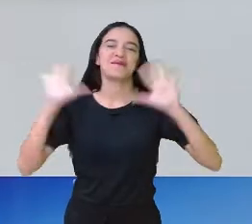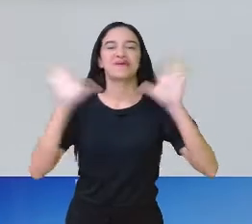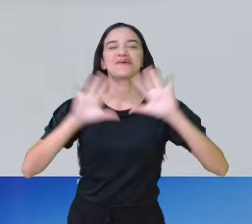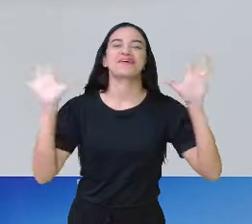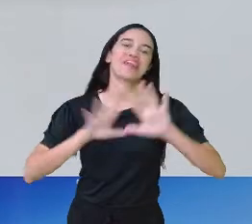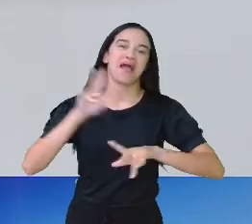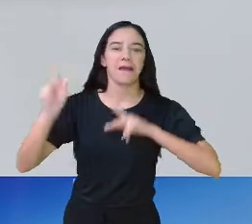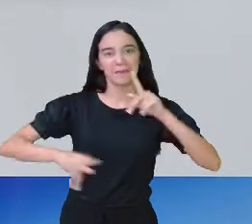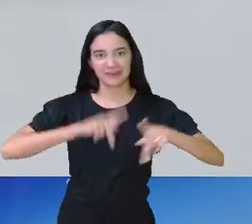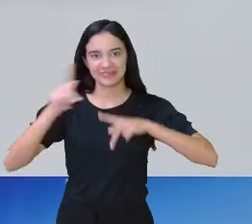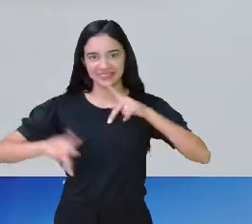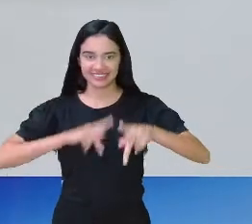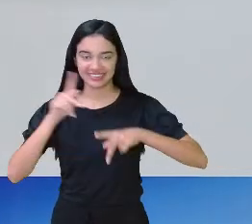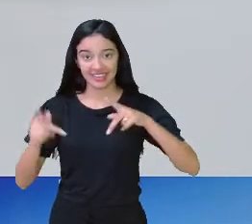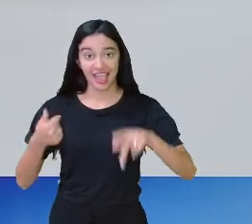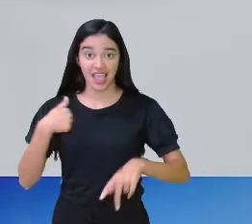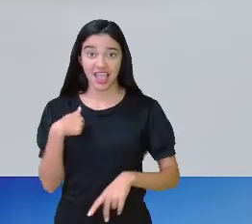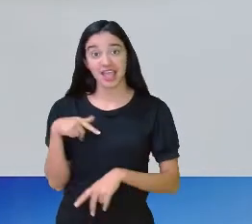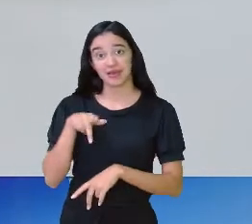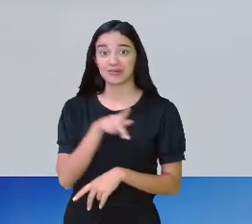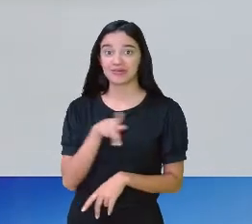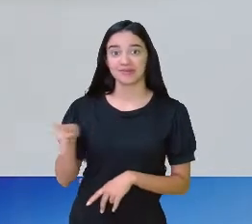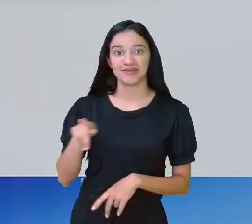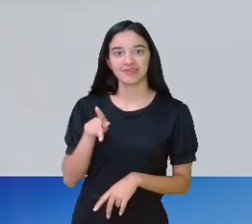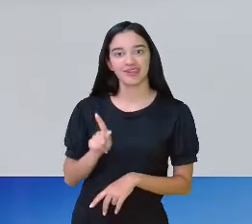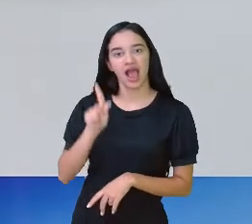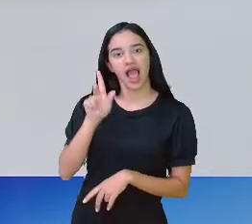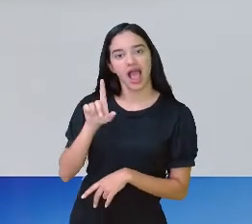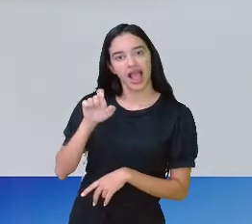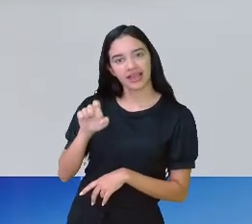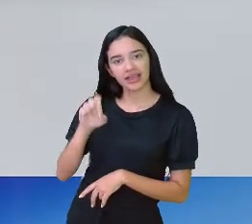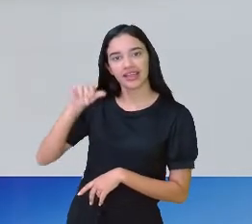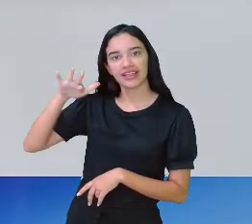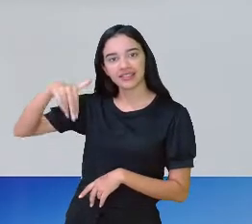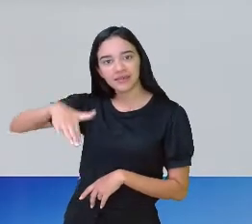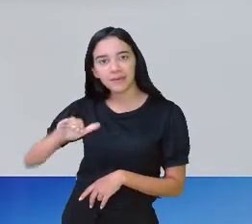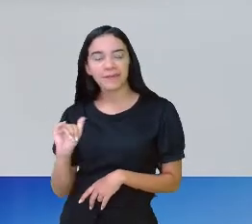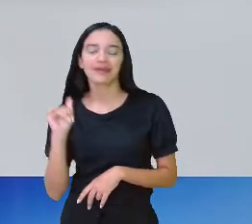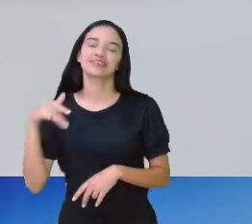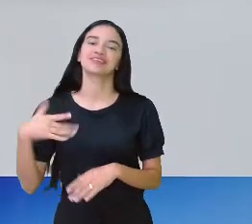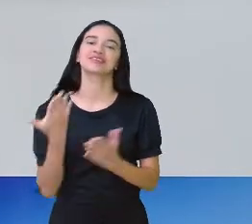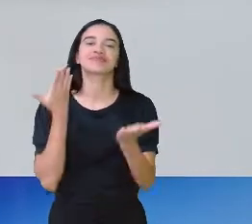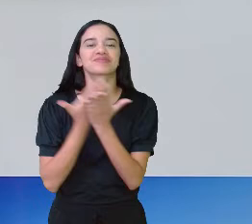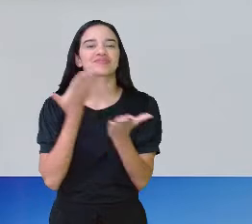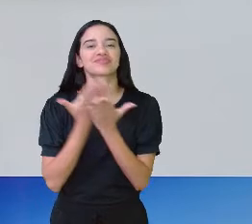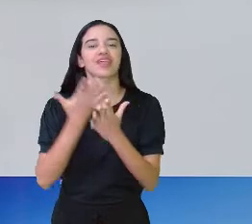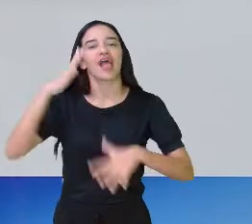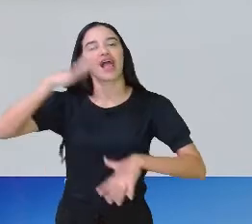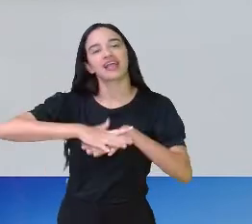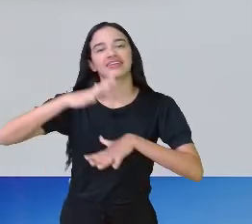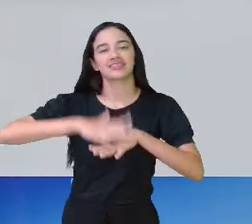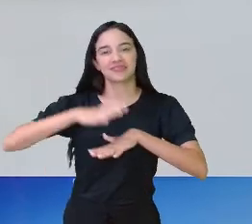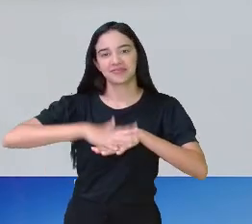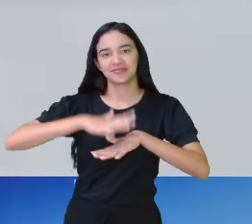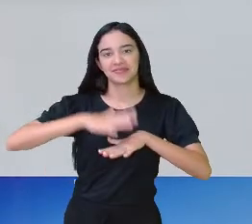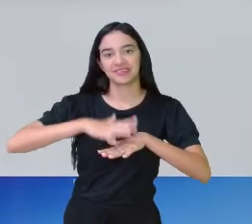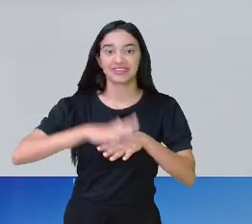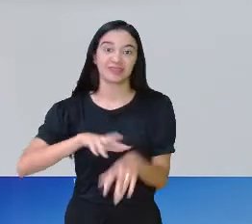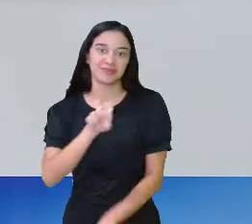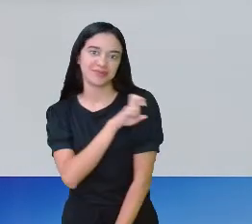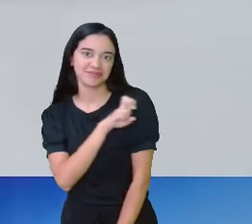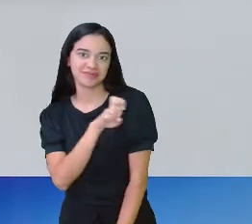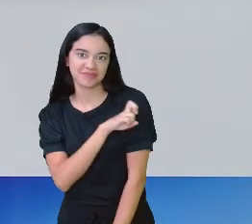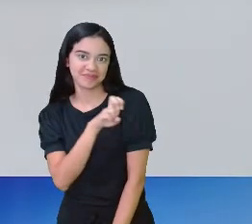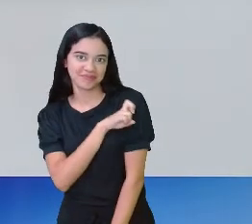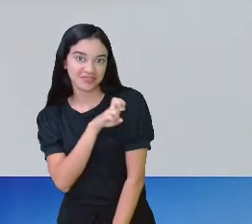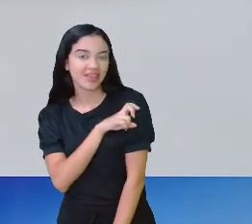Olá, pessoal! Eu sou a professora Kedma Santos e estou aqui para mais uma aula de matemática para os quintos